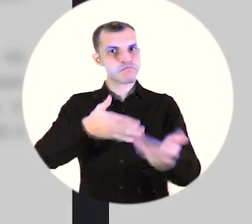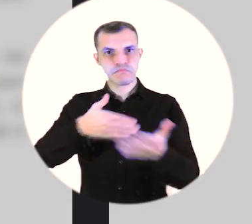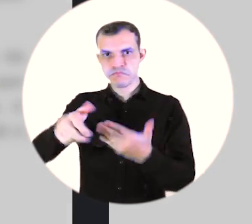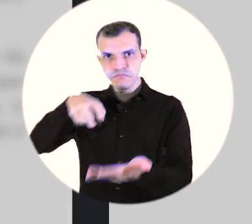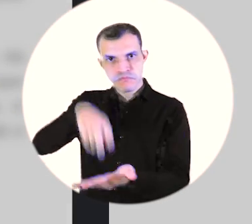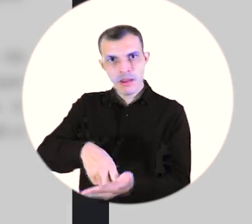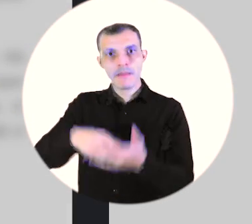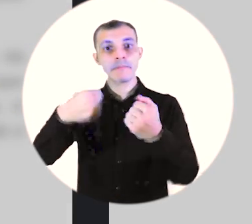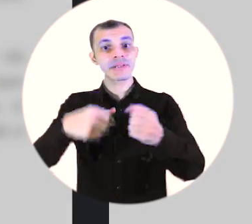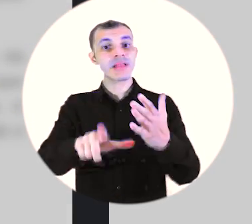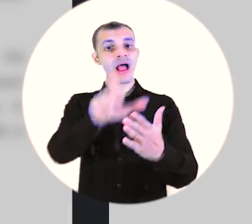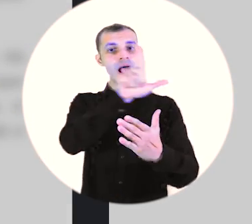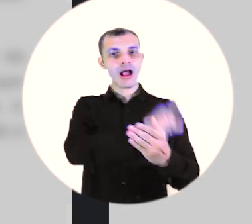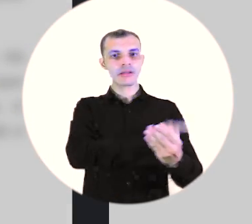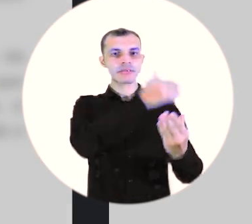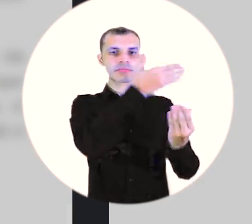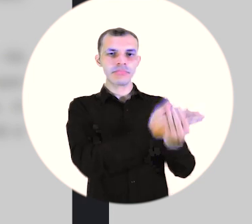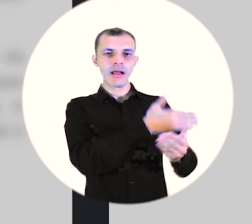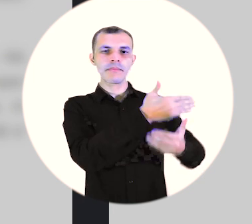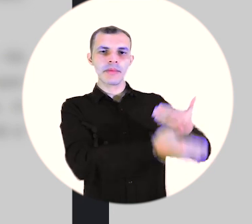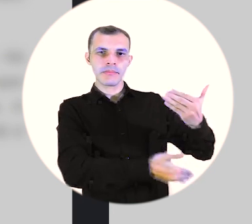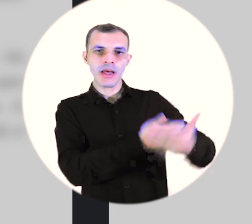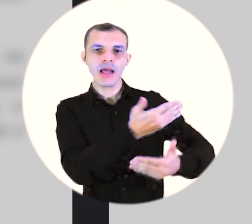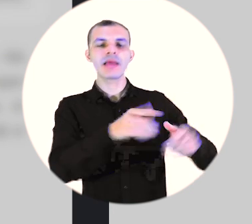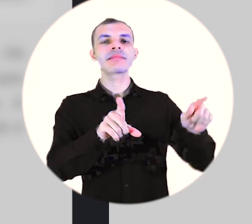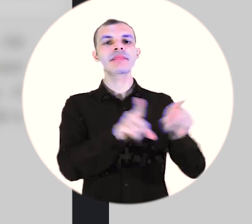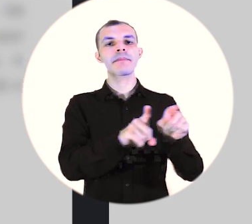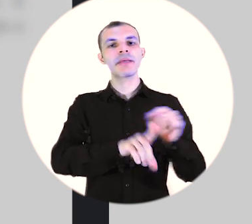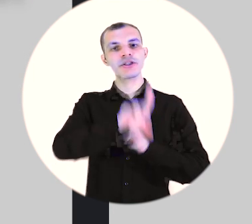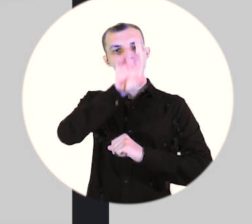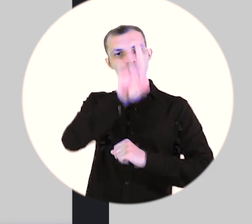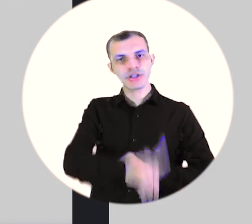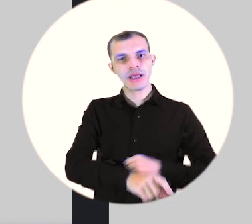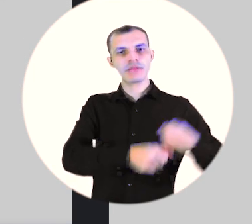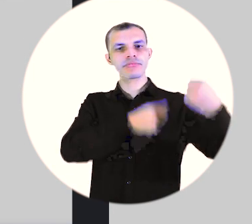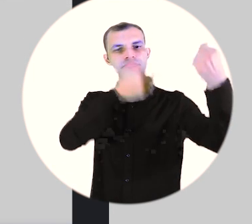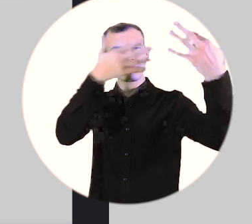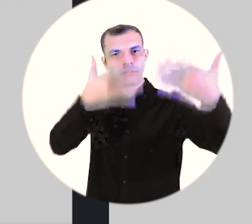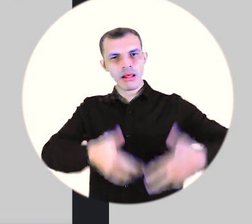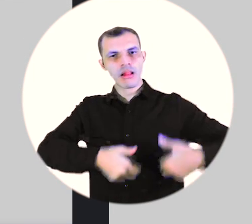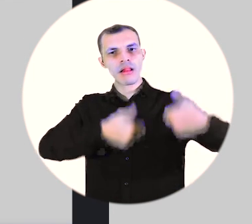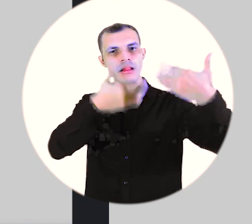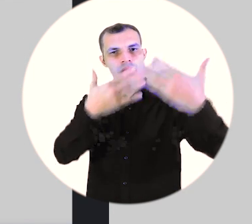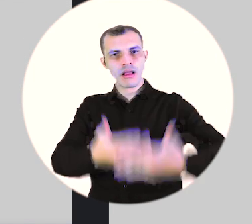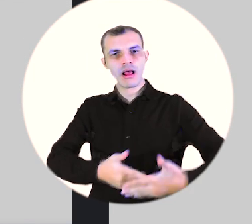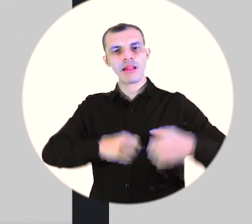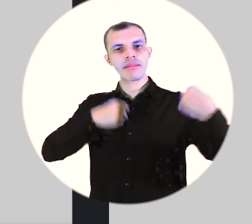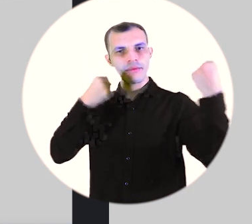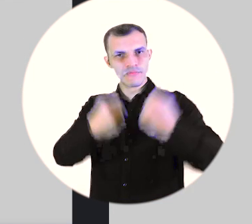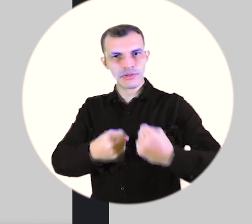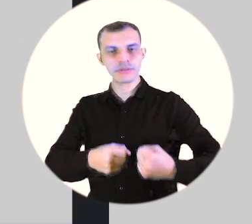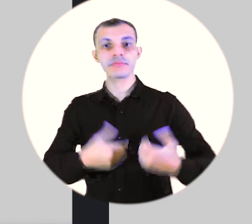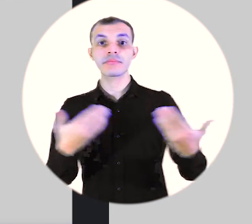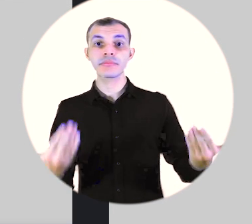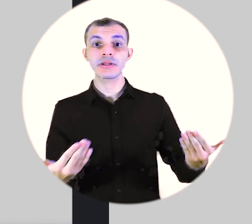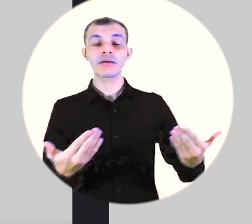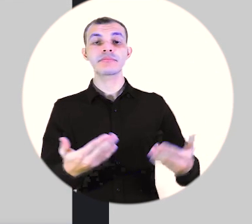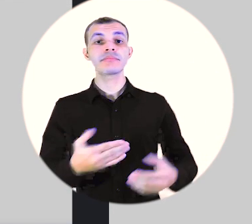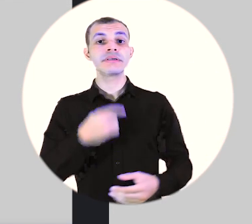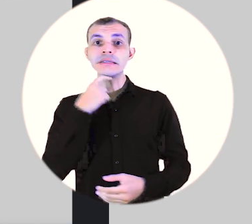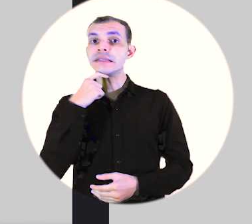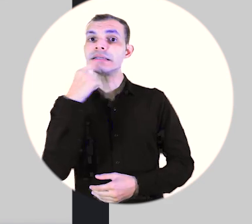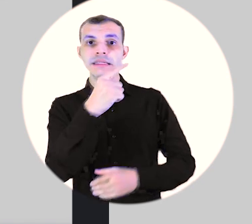e a ampla defesa, jamais de forma prévia e sumária. Nenhum empresário ou empresa está acima da lei no Brasil. Por isso,